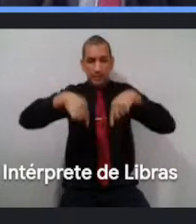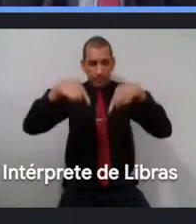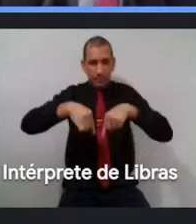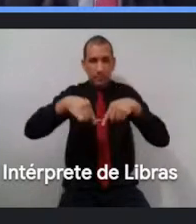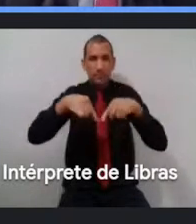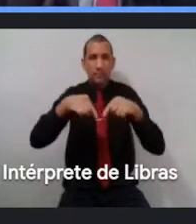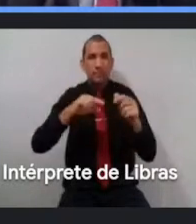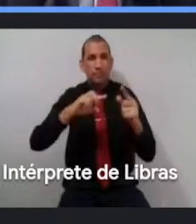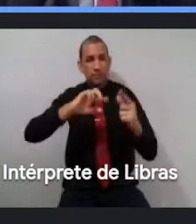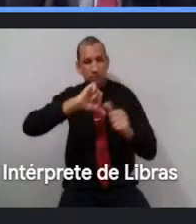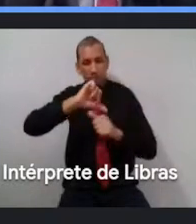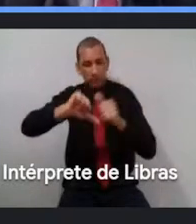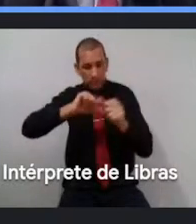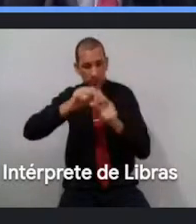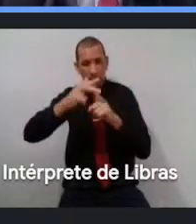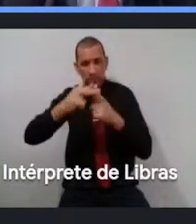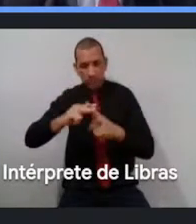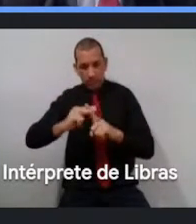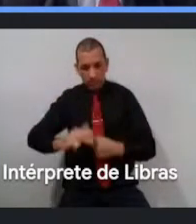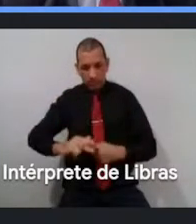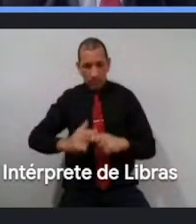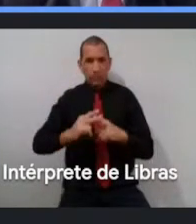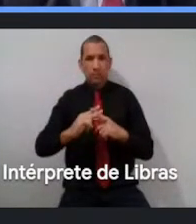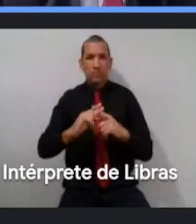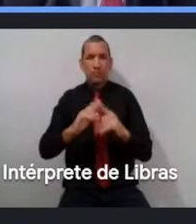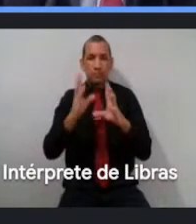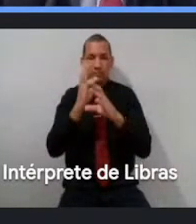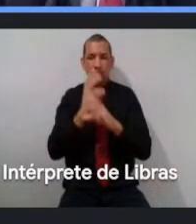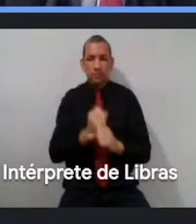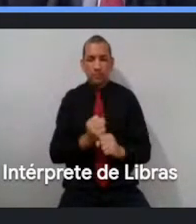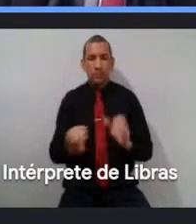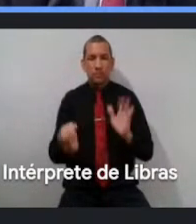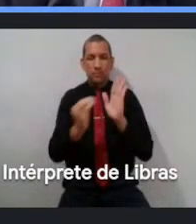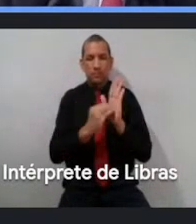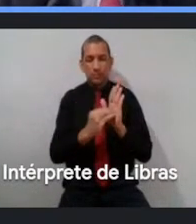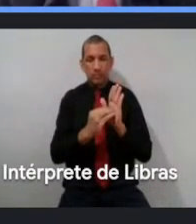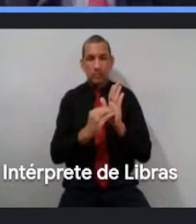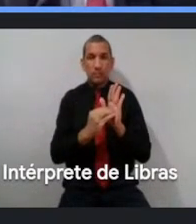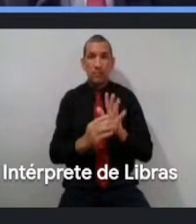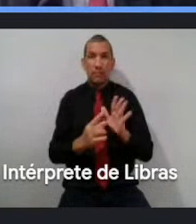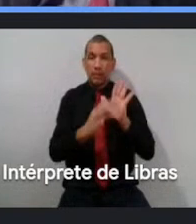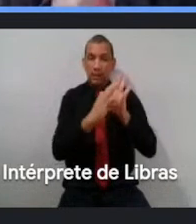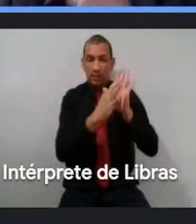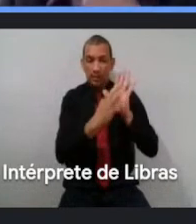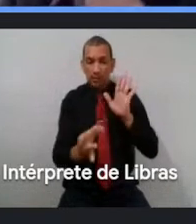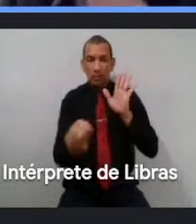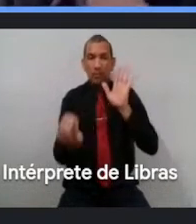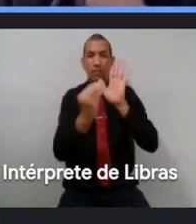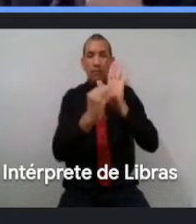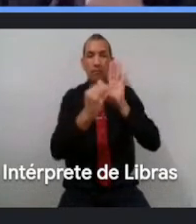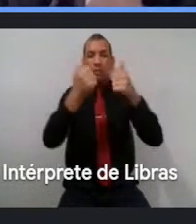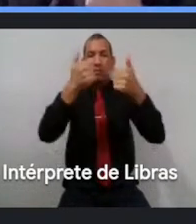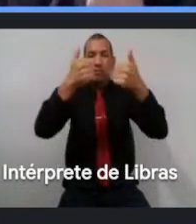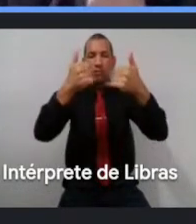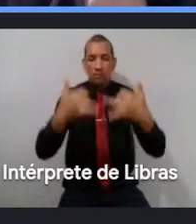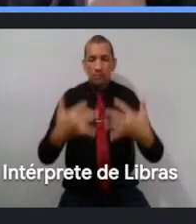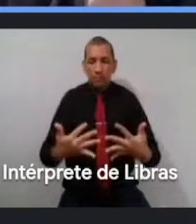regularização dessas dessa prestação de contas e a liminar foi indeferida